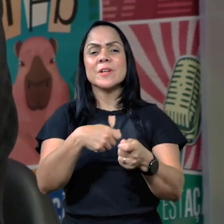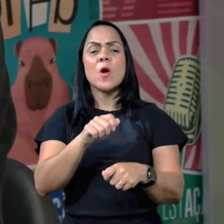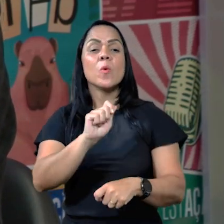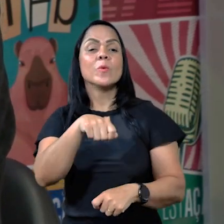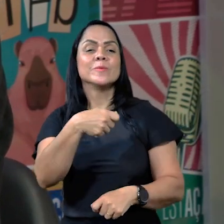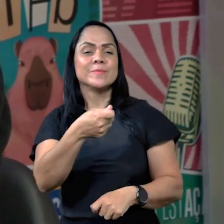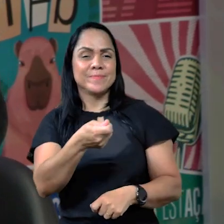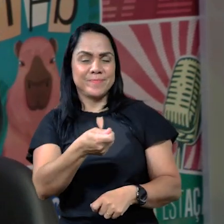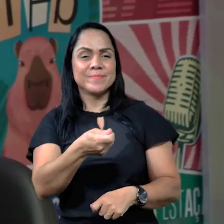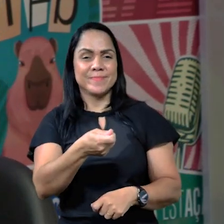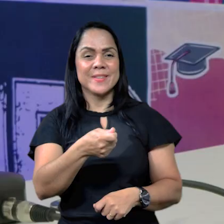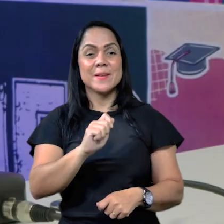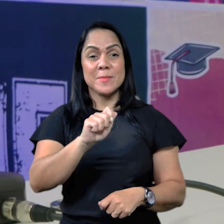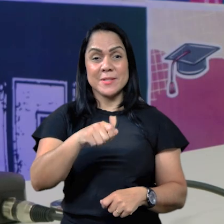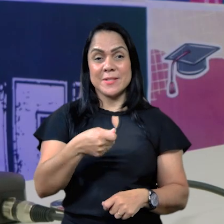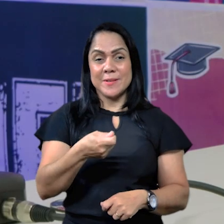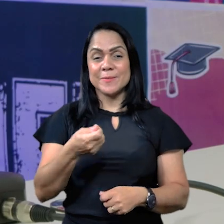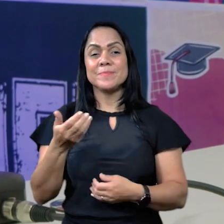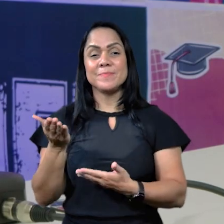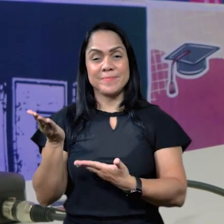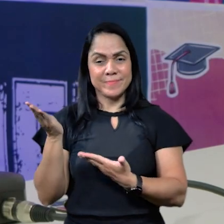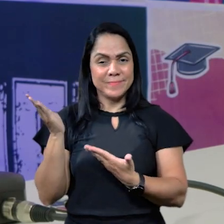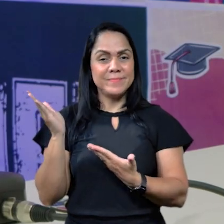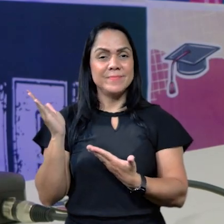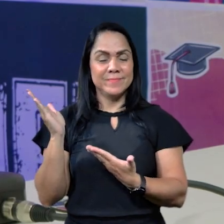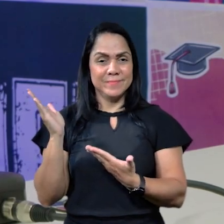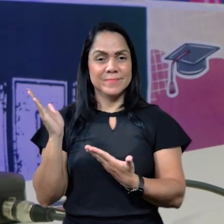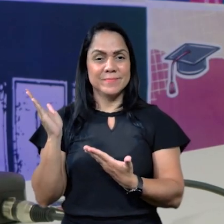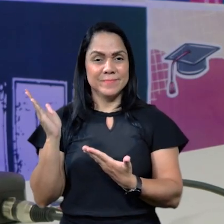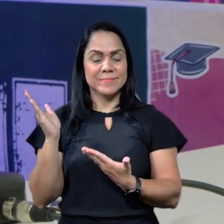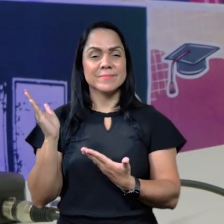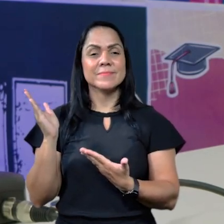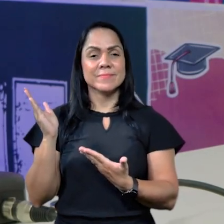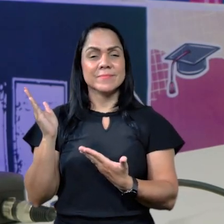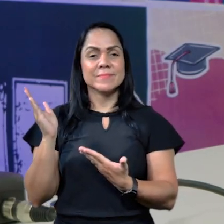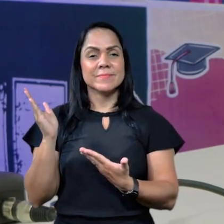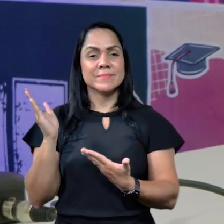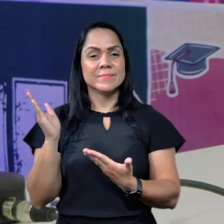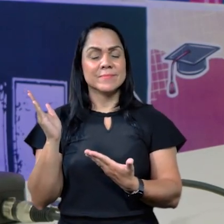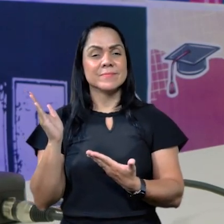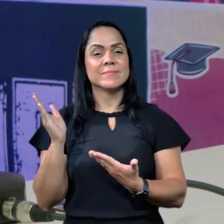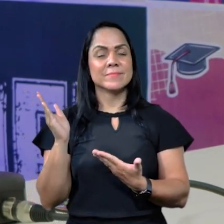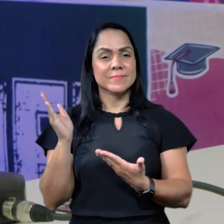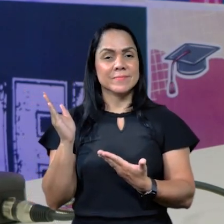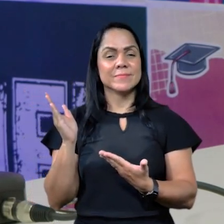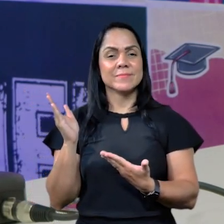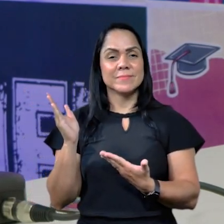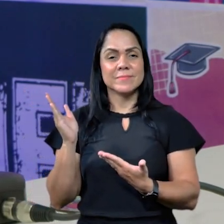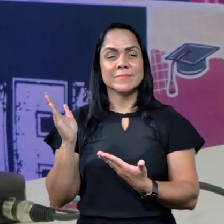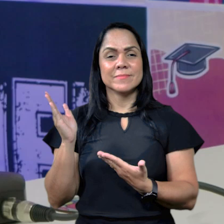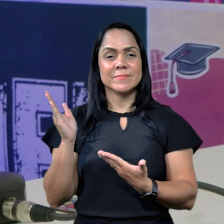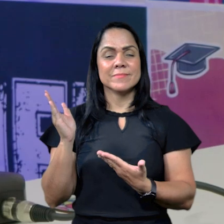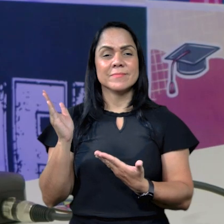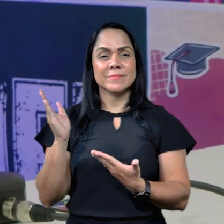seu sinal? O meu sinal é o T, a letra T na língua de sinais, T. passa, perto da minha orelha